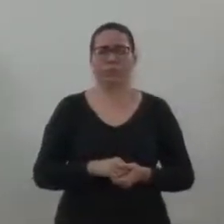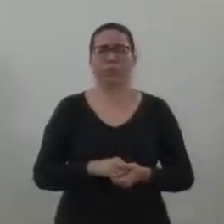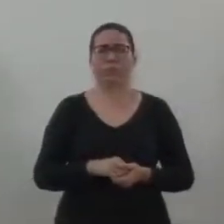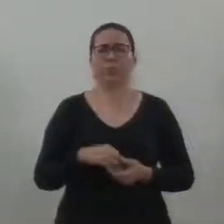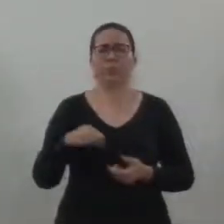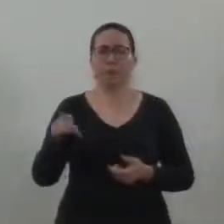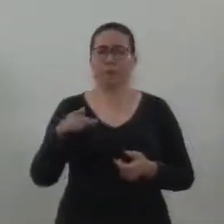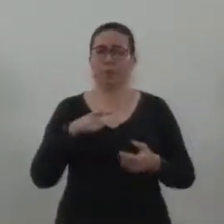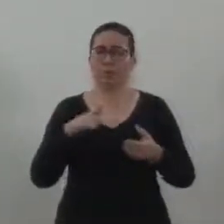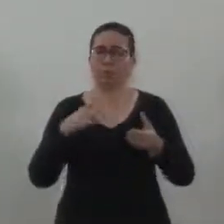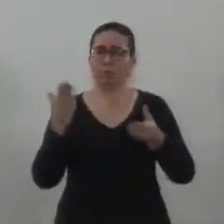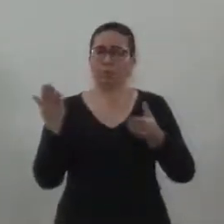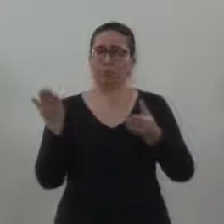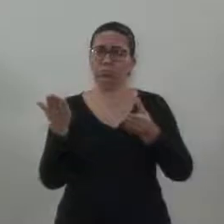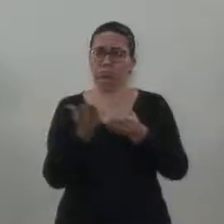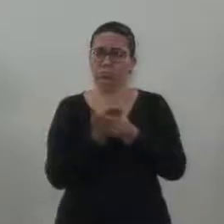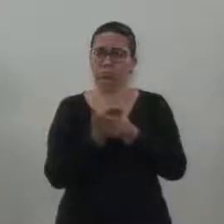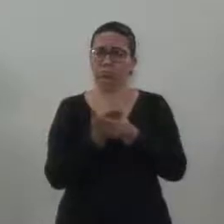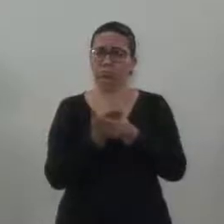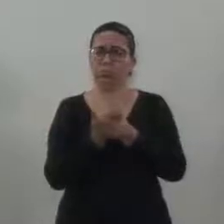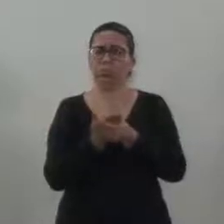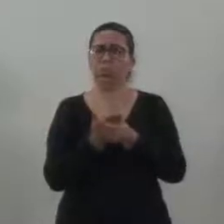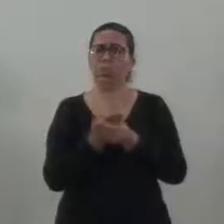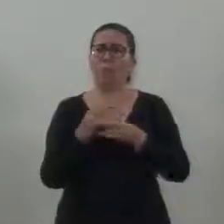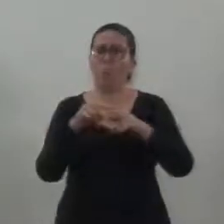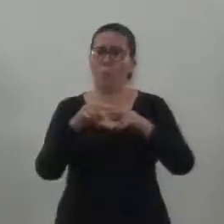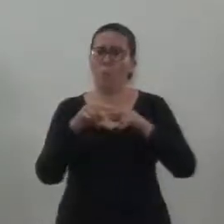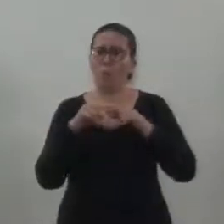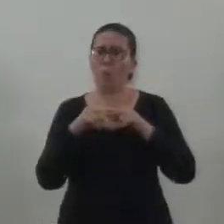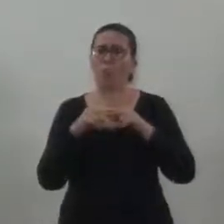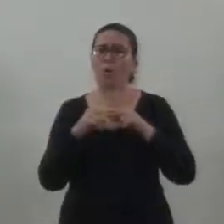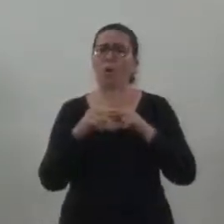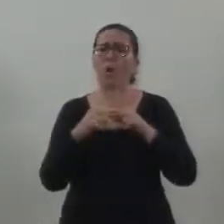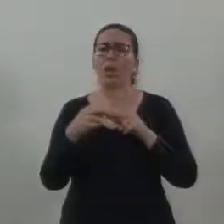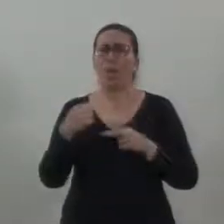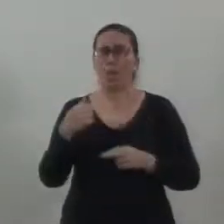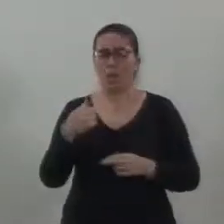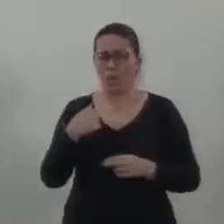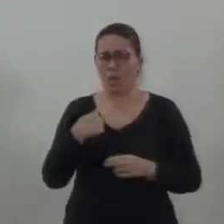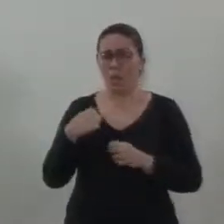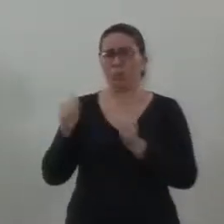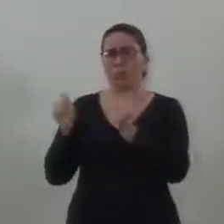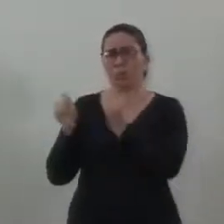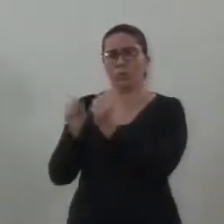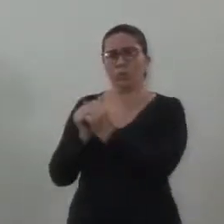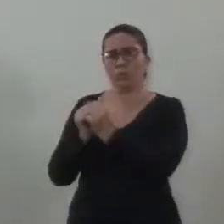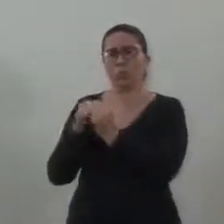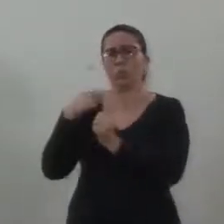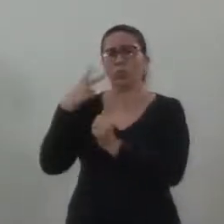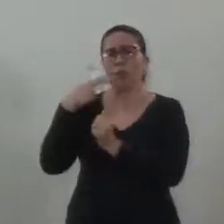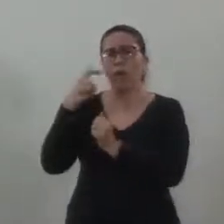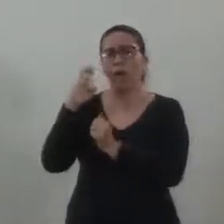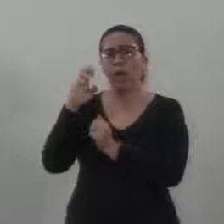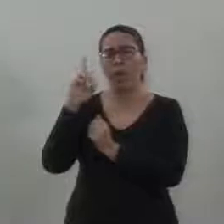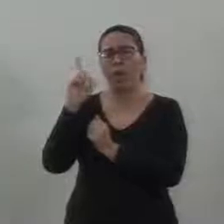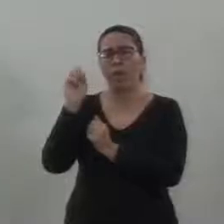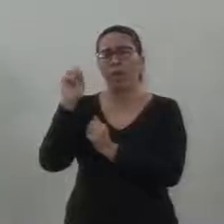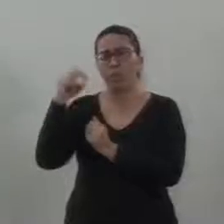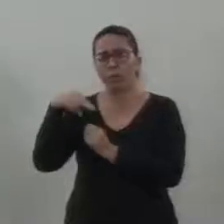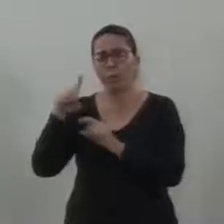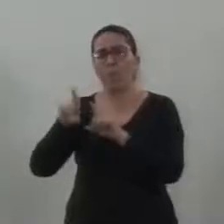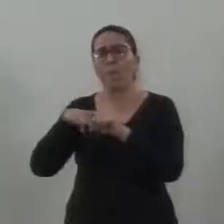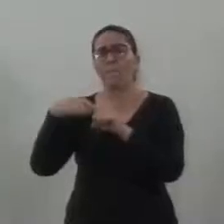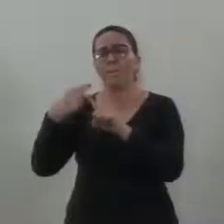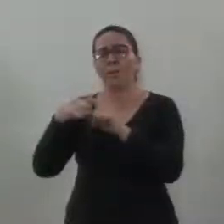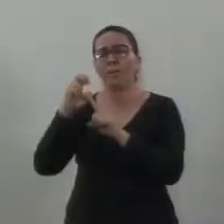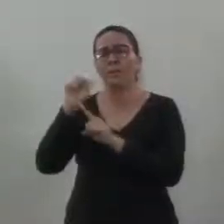Esse inquérito foi por conta da representação que eu, o vereador Edson PC e o vereador